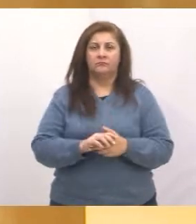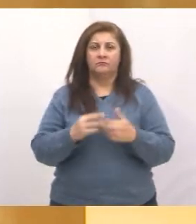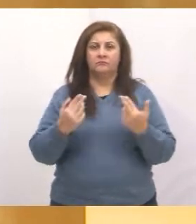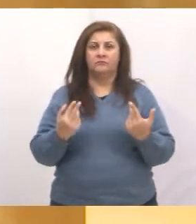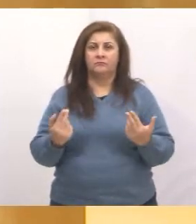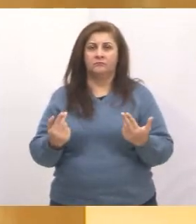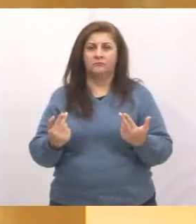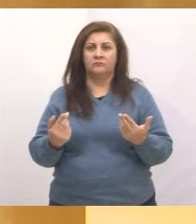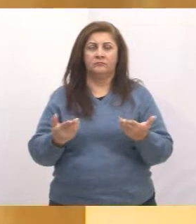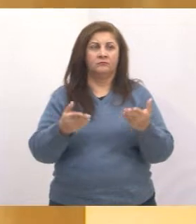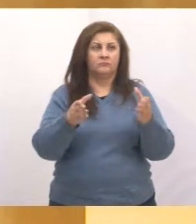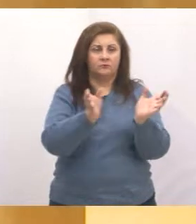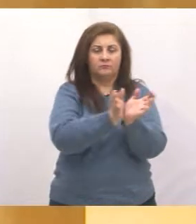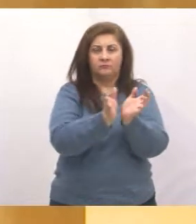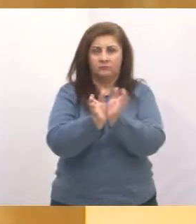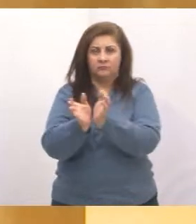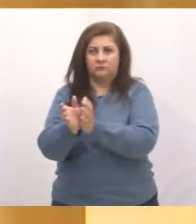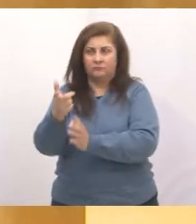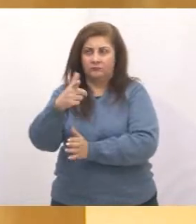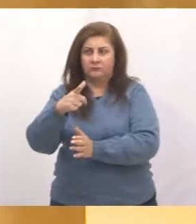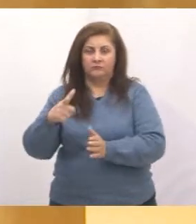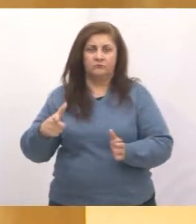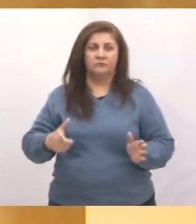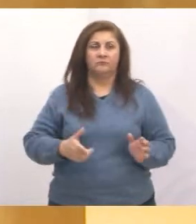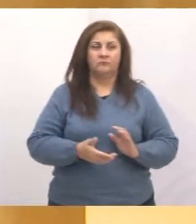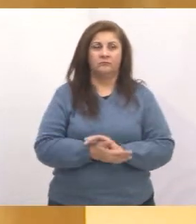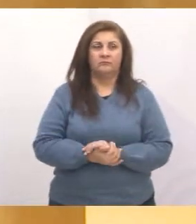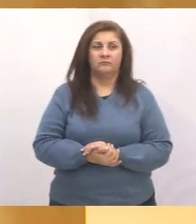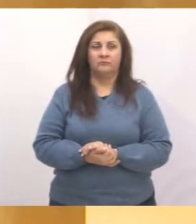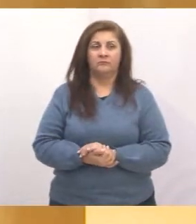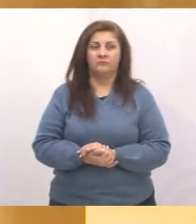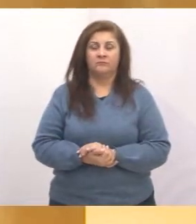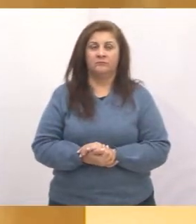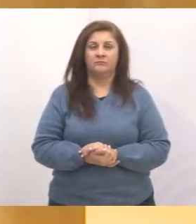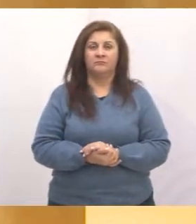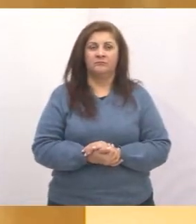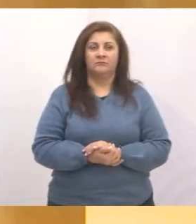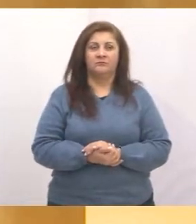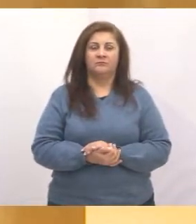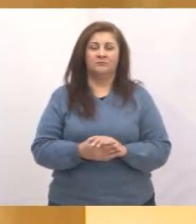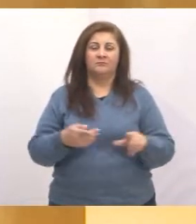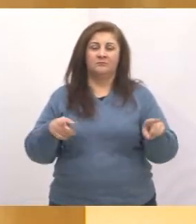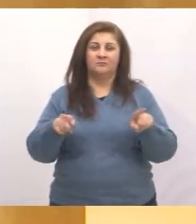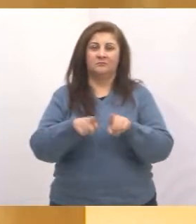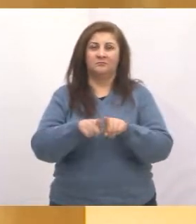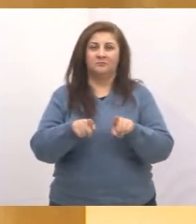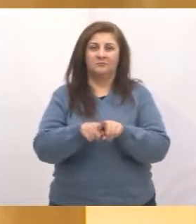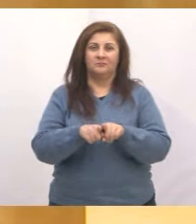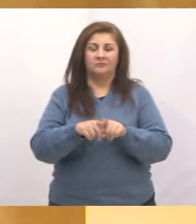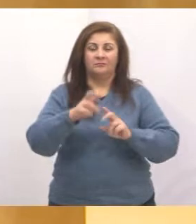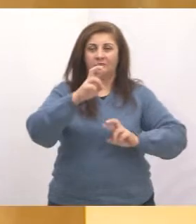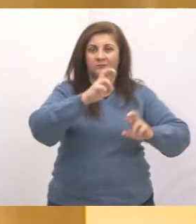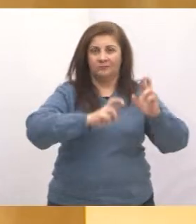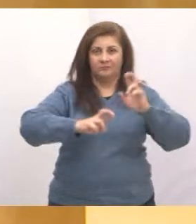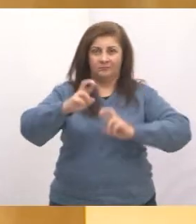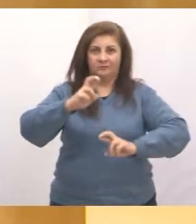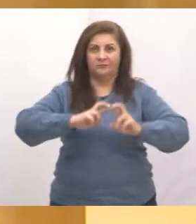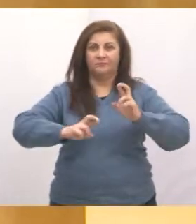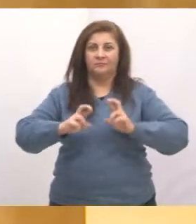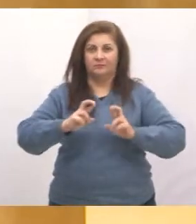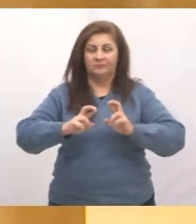às demais autarquias, no caso, e no caso também a questão dos fiscais que